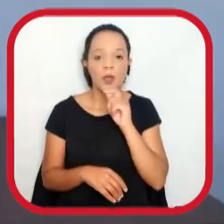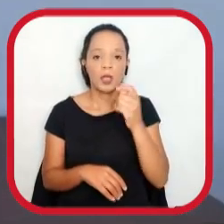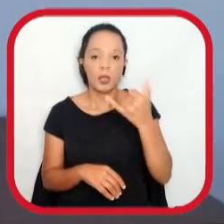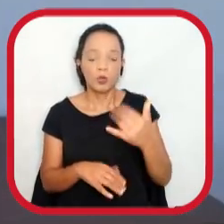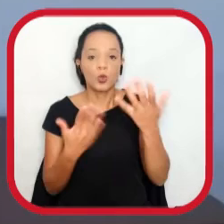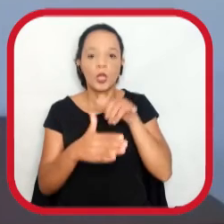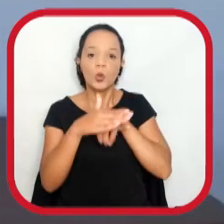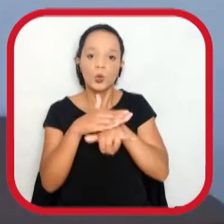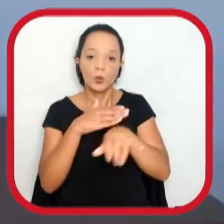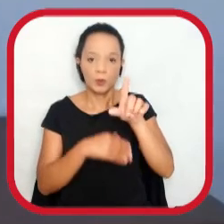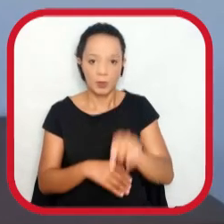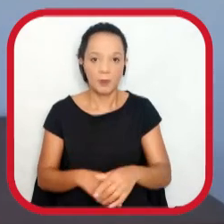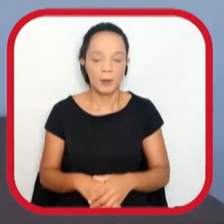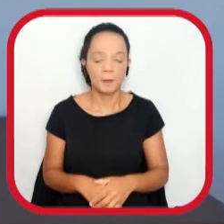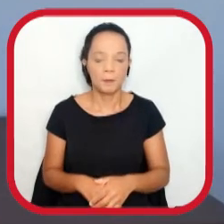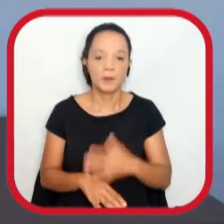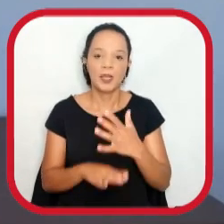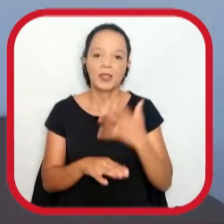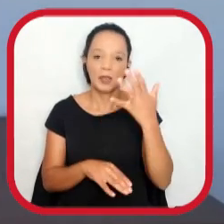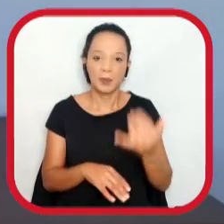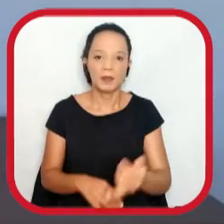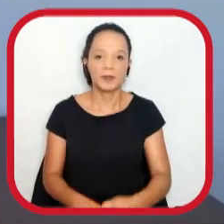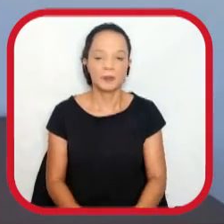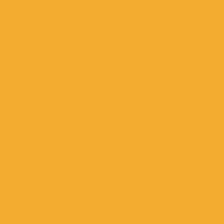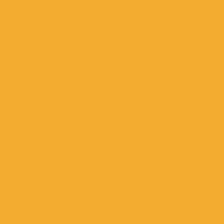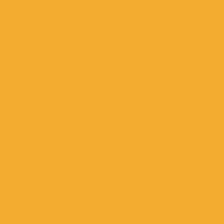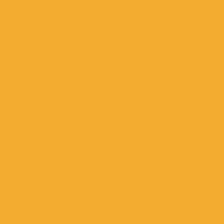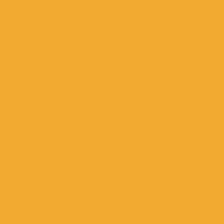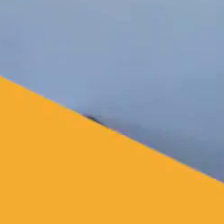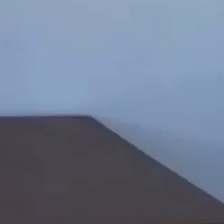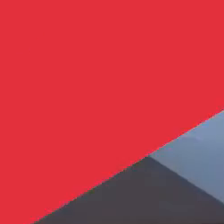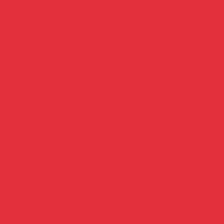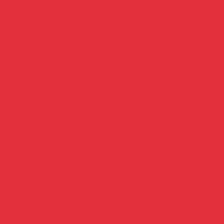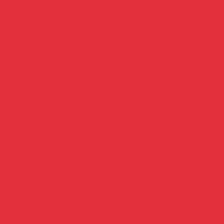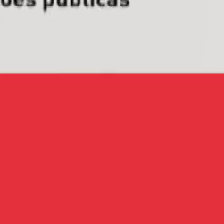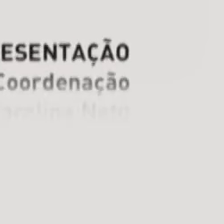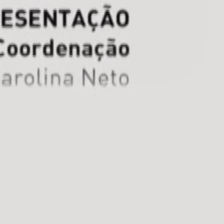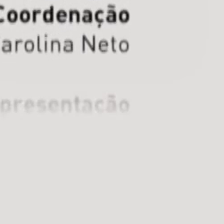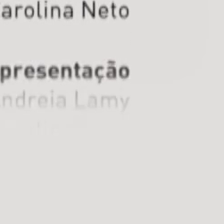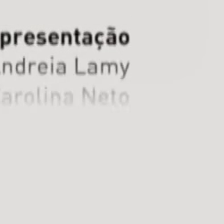E2.esques e no YouTube em E2esques. Até breve!